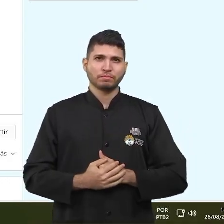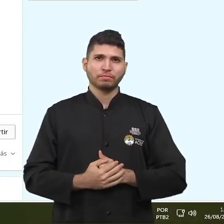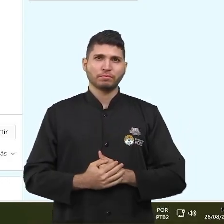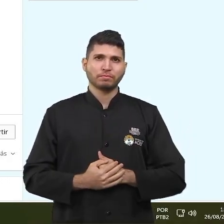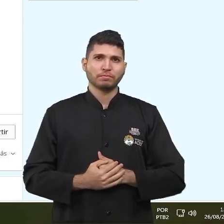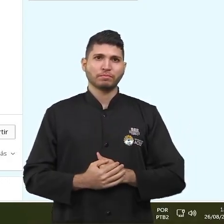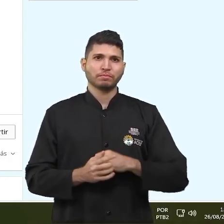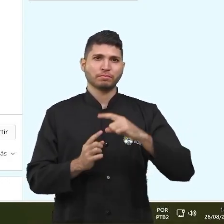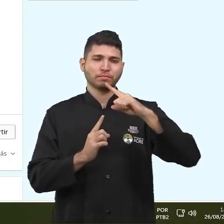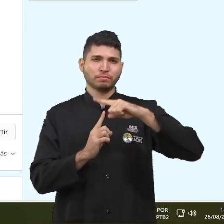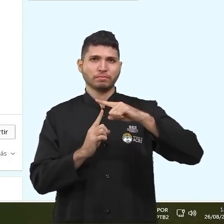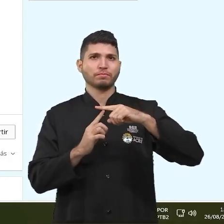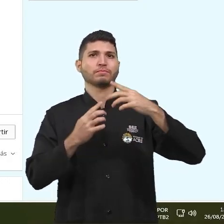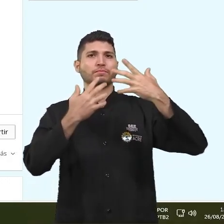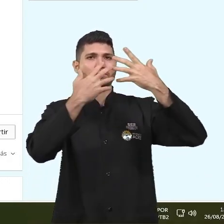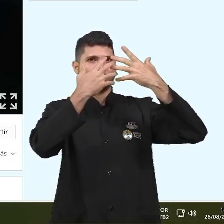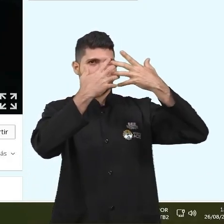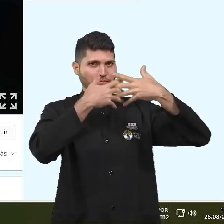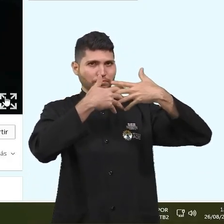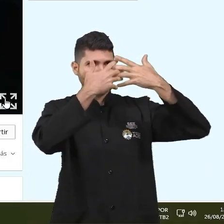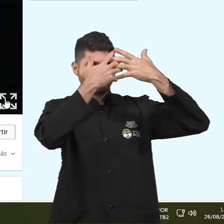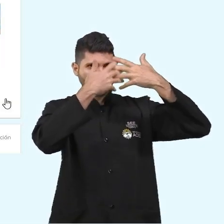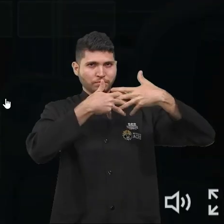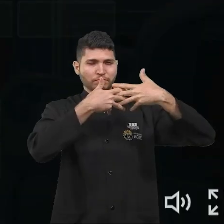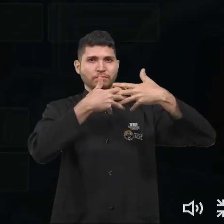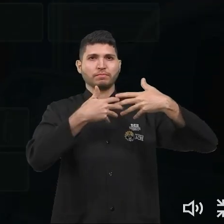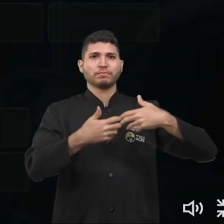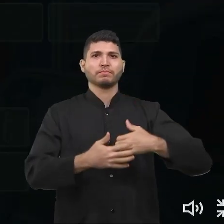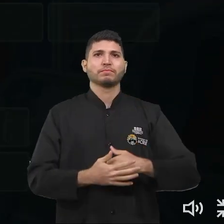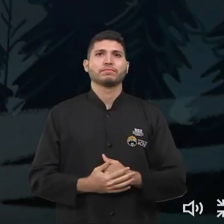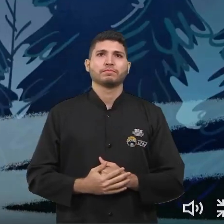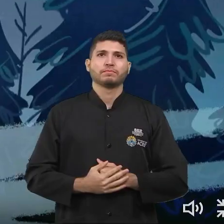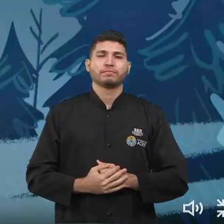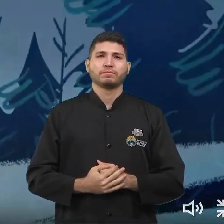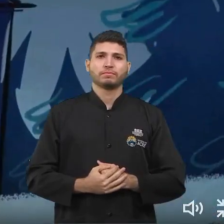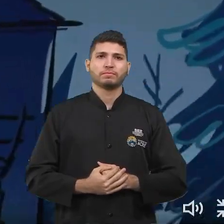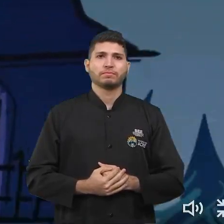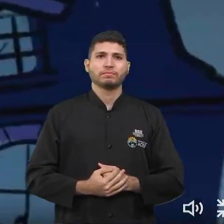mais complexa, digamos assim.